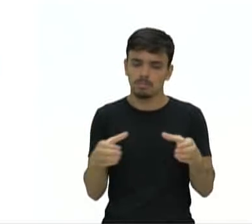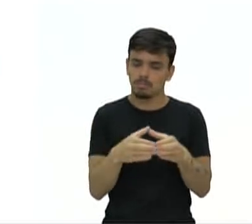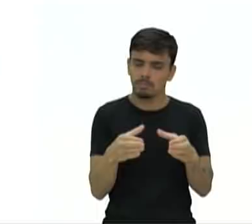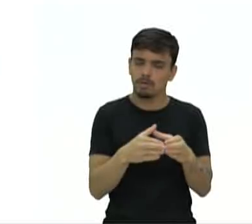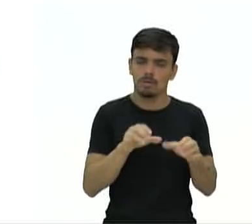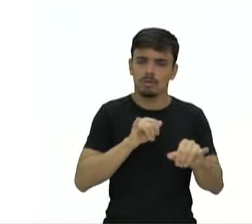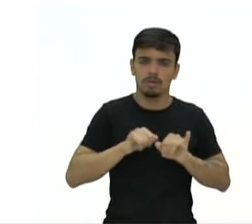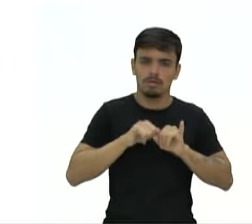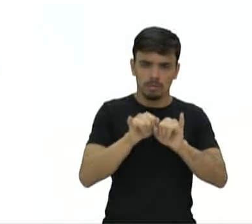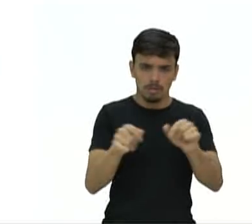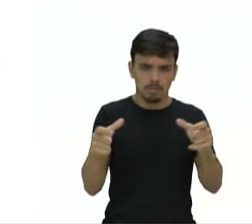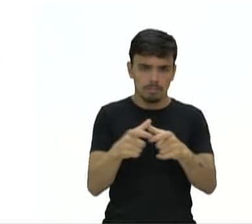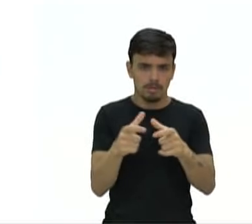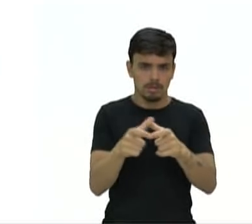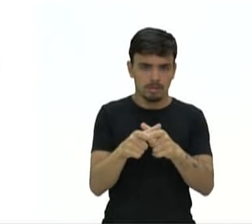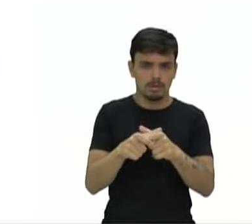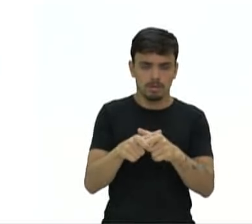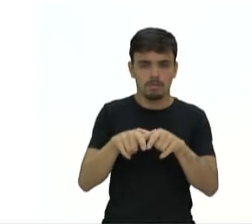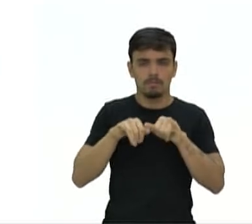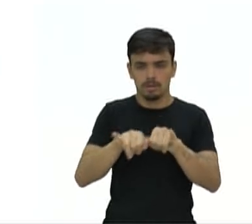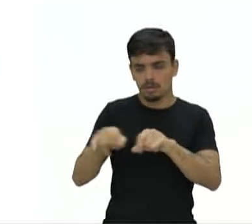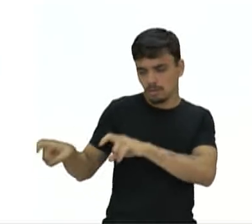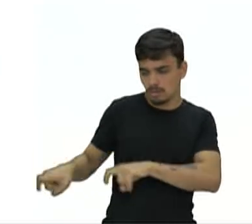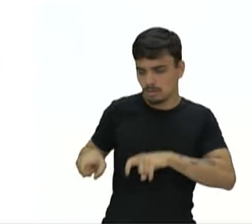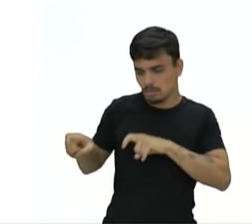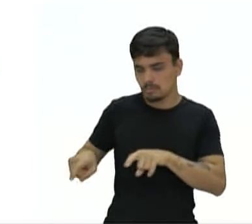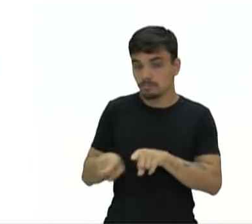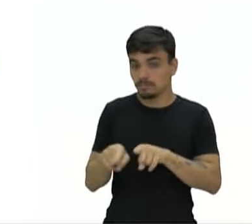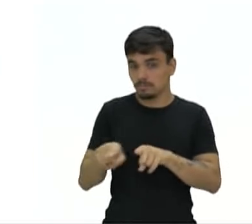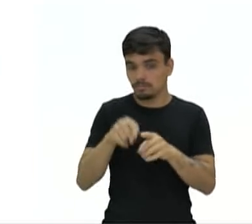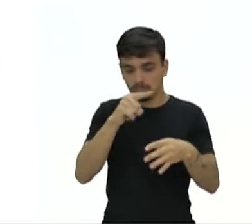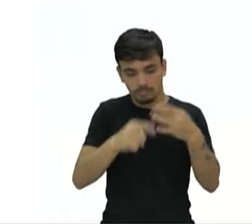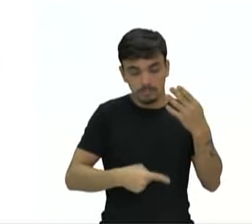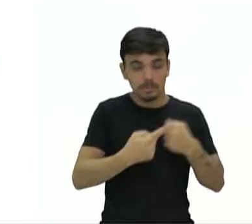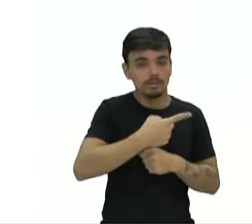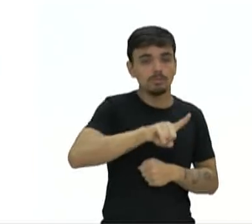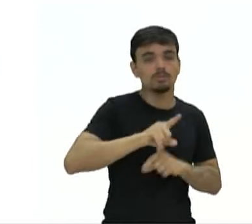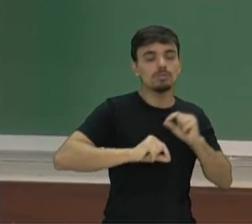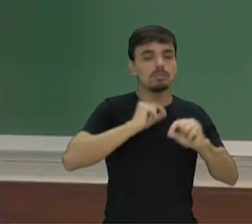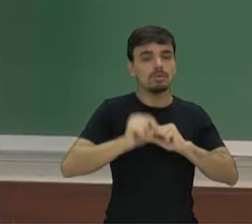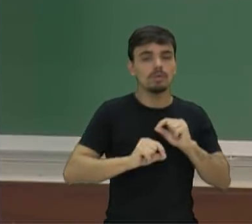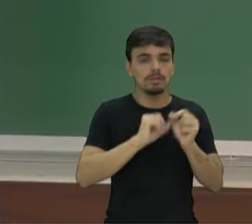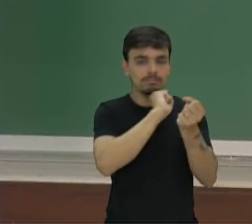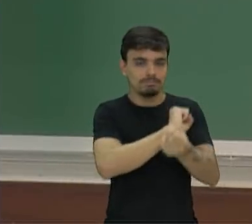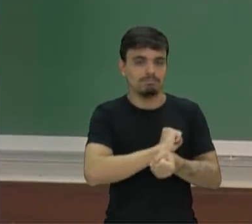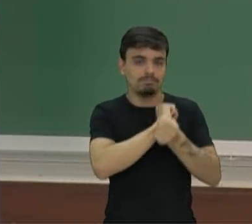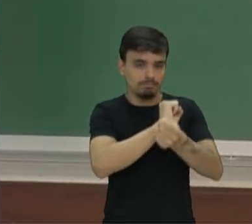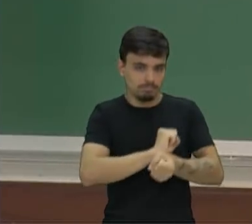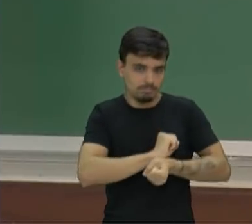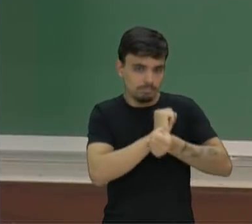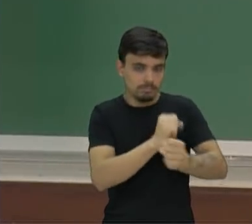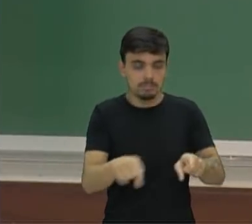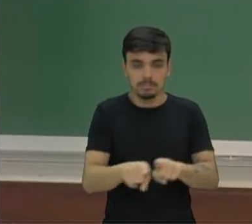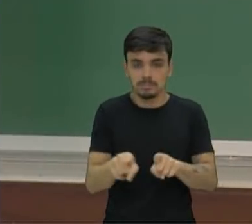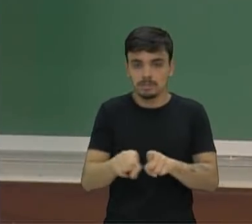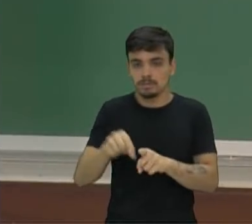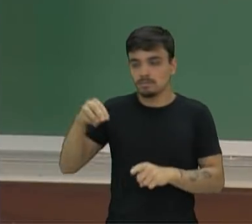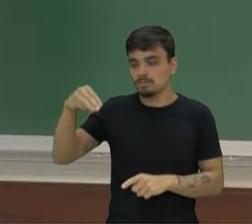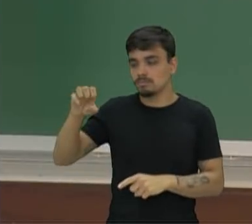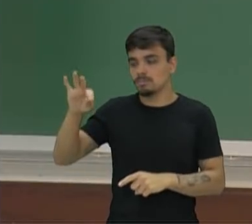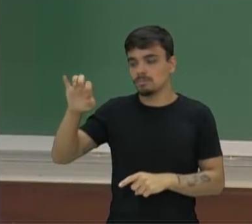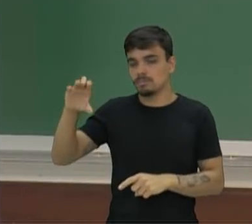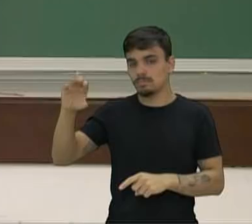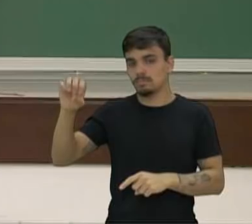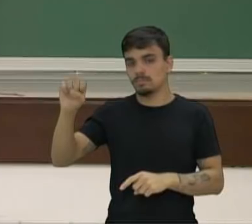comerciantes, artesãos, camponeses e, por último, nessa hierarquia, os escravizados. Os metecos eram os